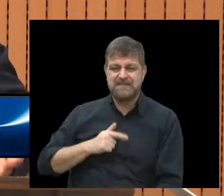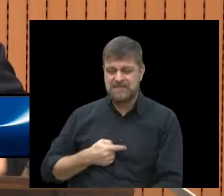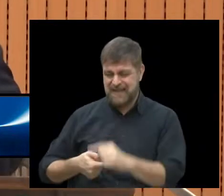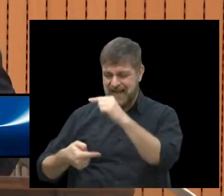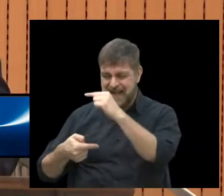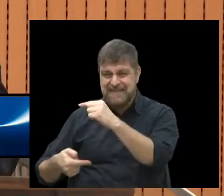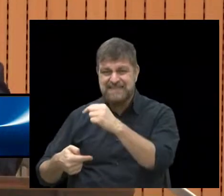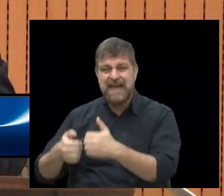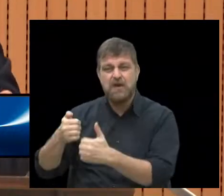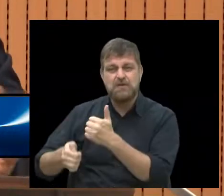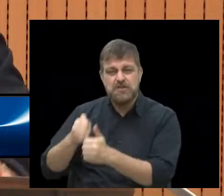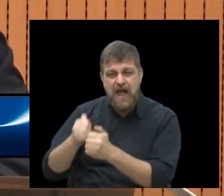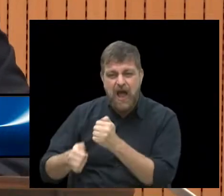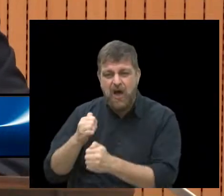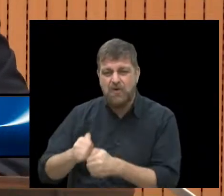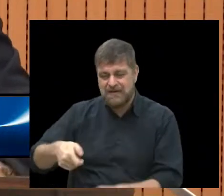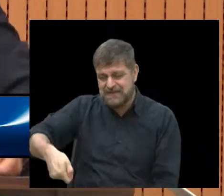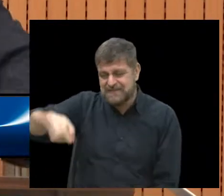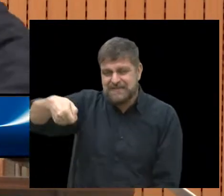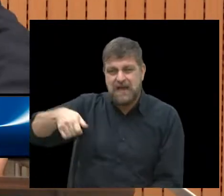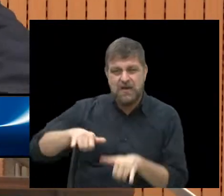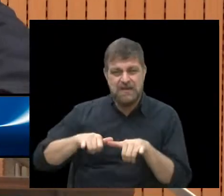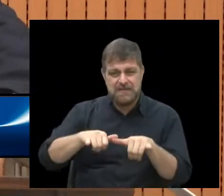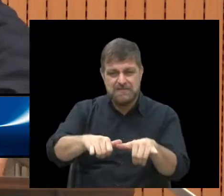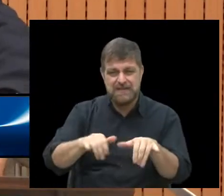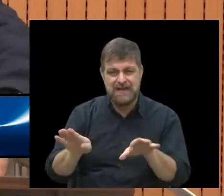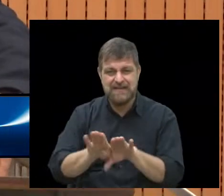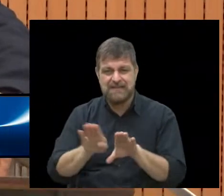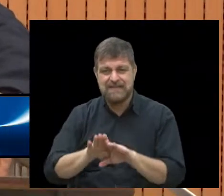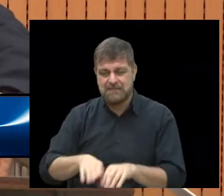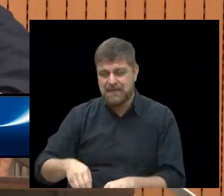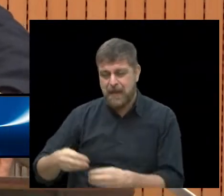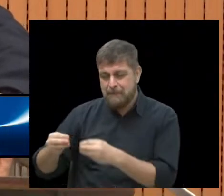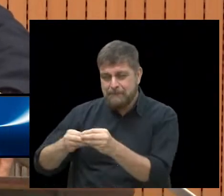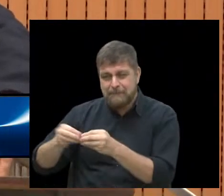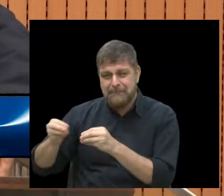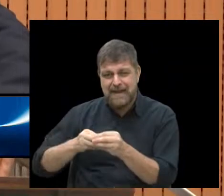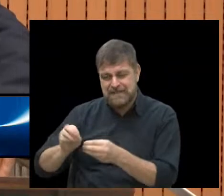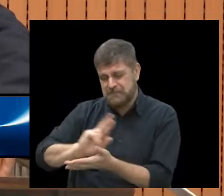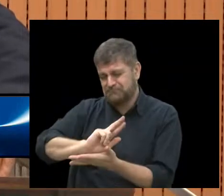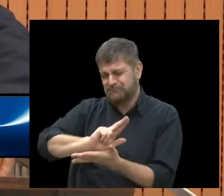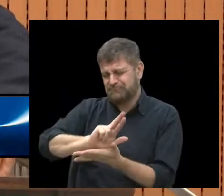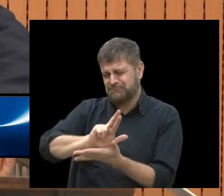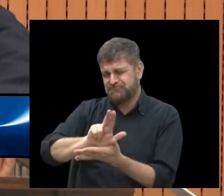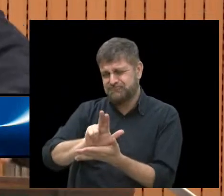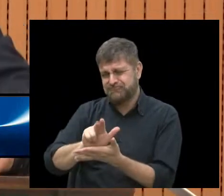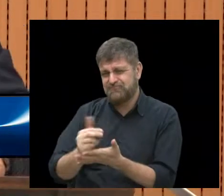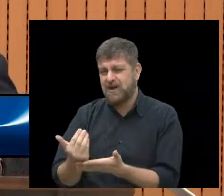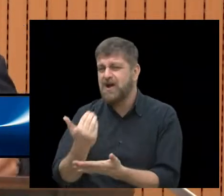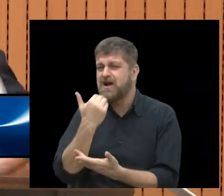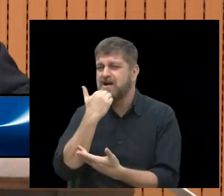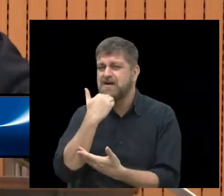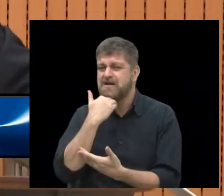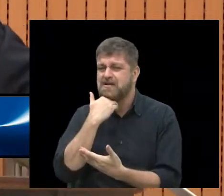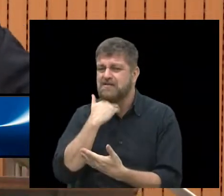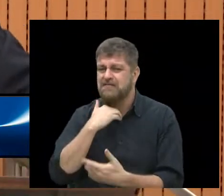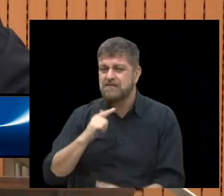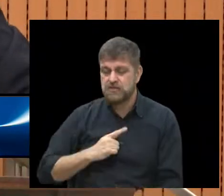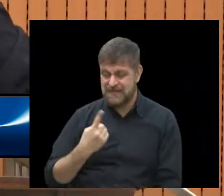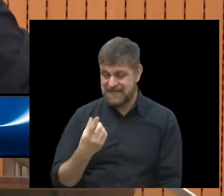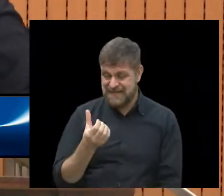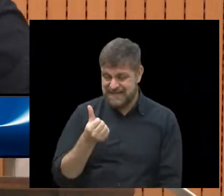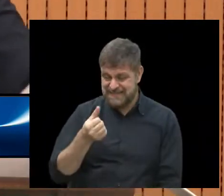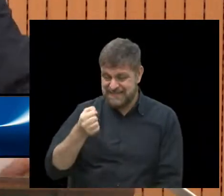sacola de supermercado, sacola de plantação de banana, sacolas plásticas em geral, no total 16 sacas de